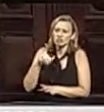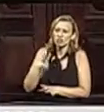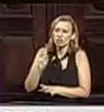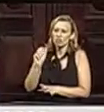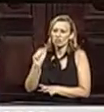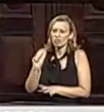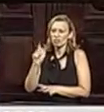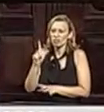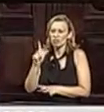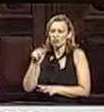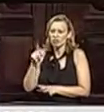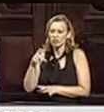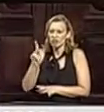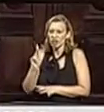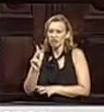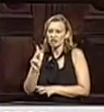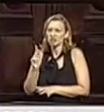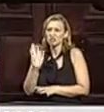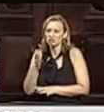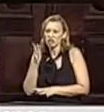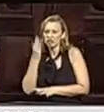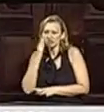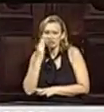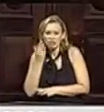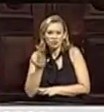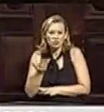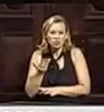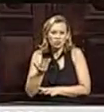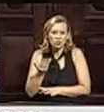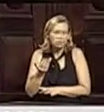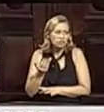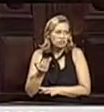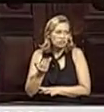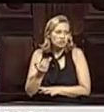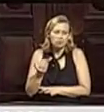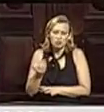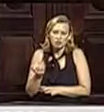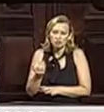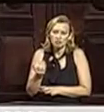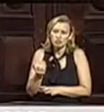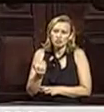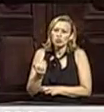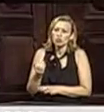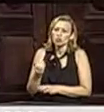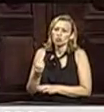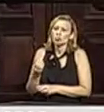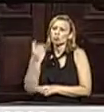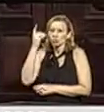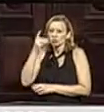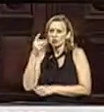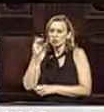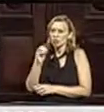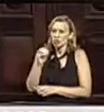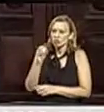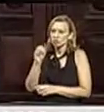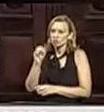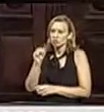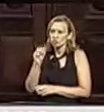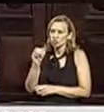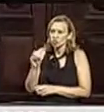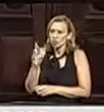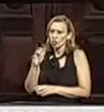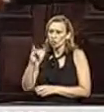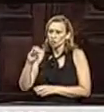que a gente quer. O deputado Osório deu parecer contrário por outras questões. Não foi por conta de restringir o repetro. Ele quer